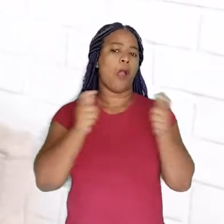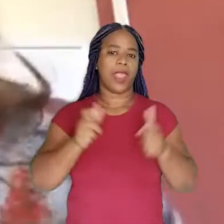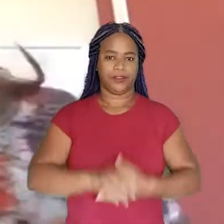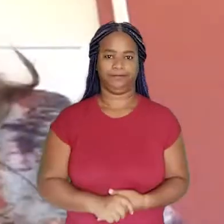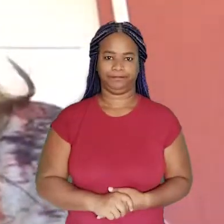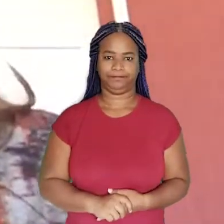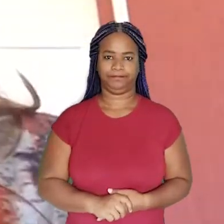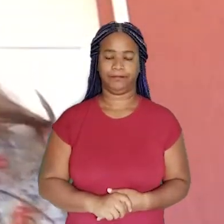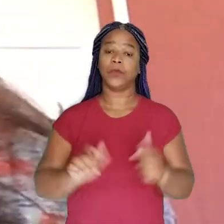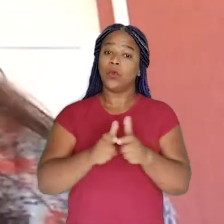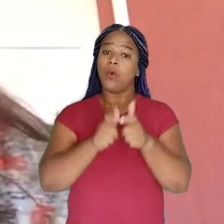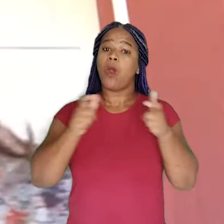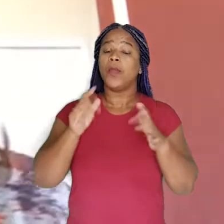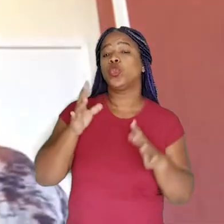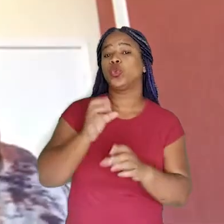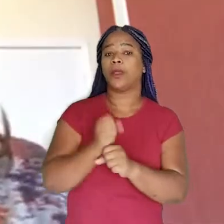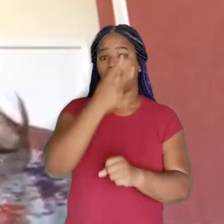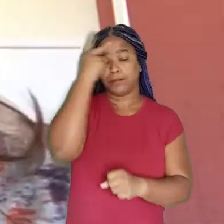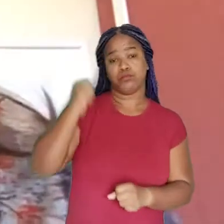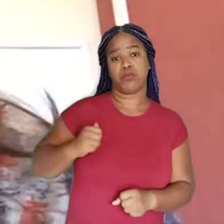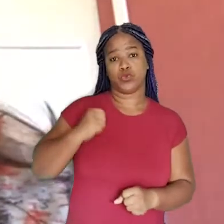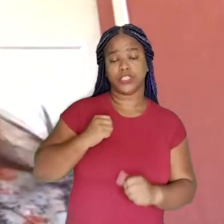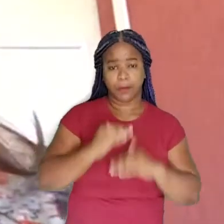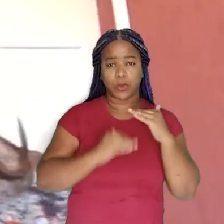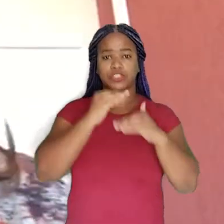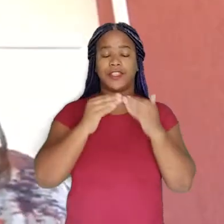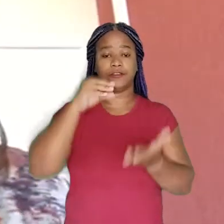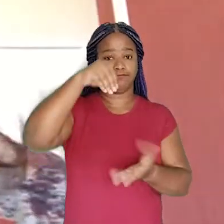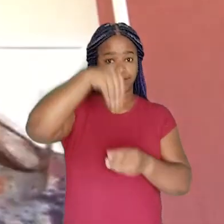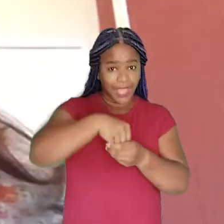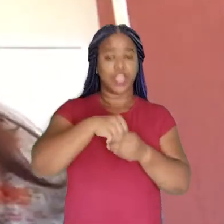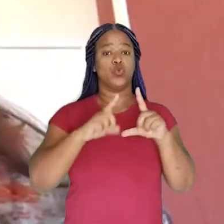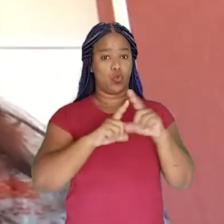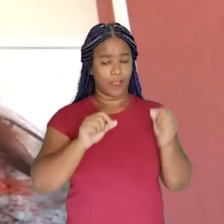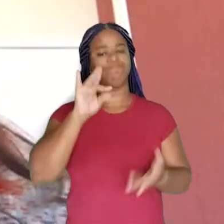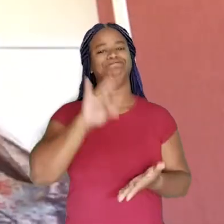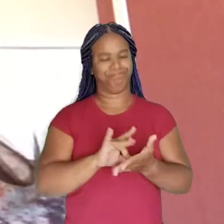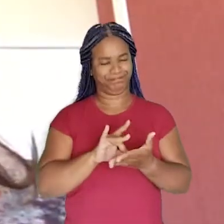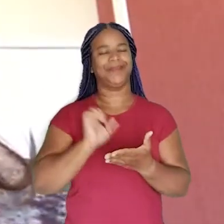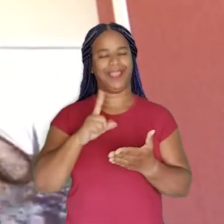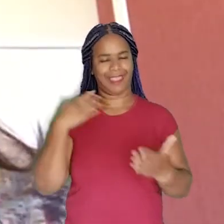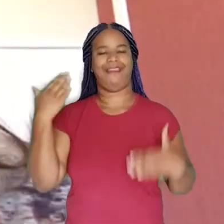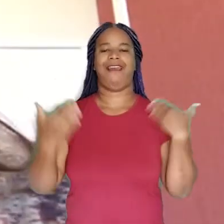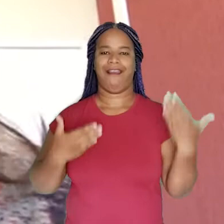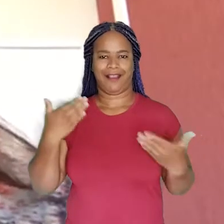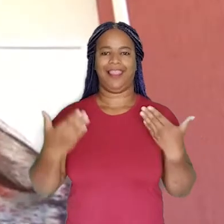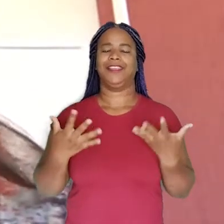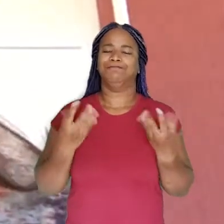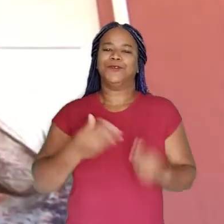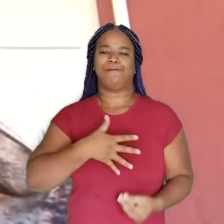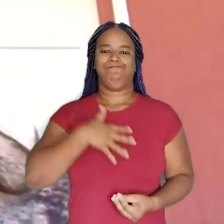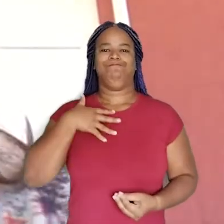bolsas. O aumento do número de bolsistas de produtividade na nossa instituição realmente é um motivo de muita alegria, de